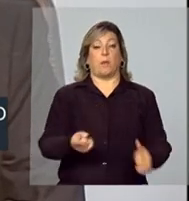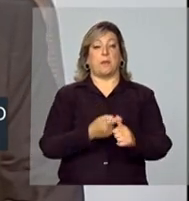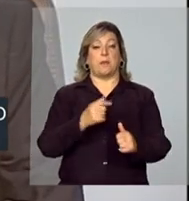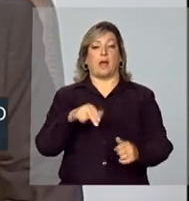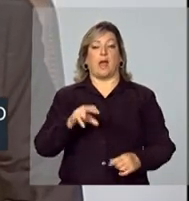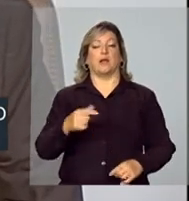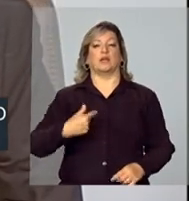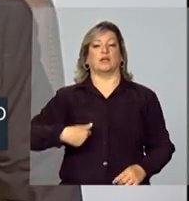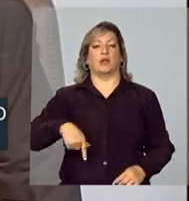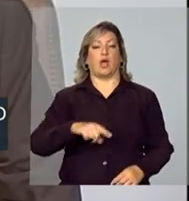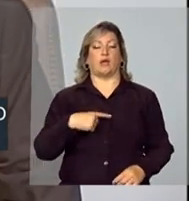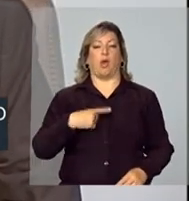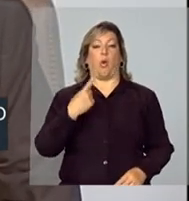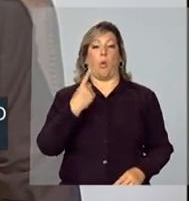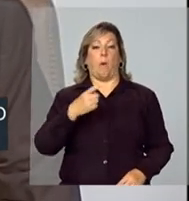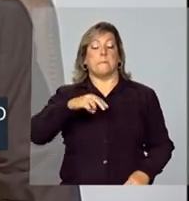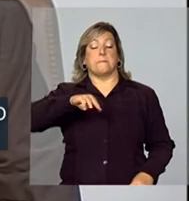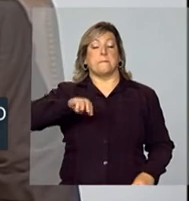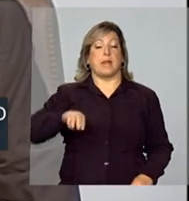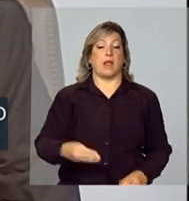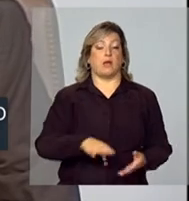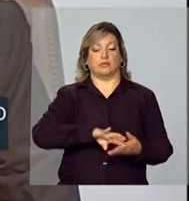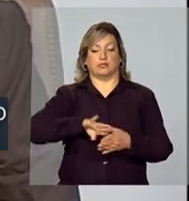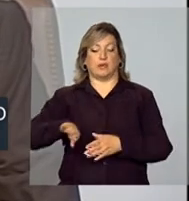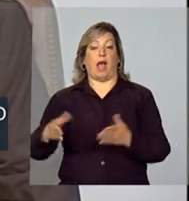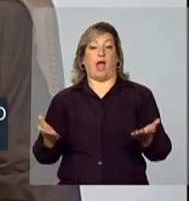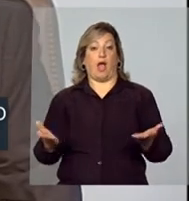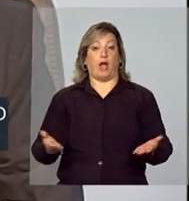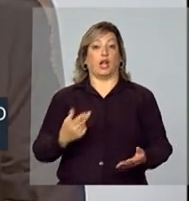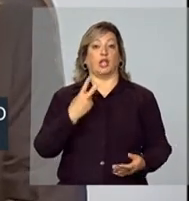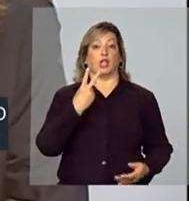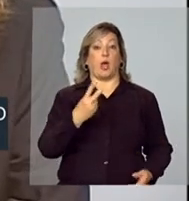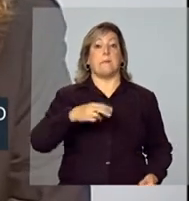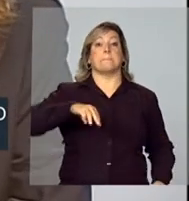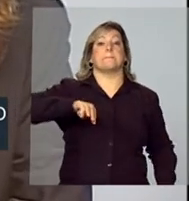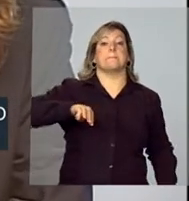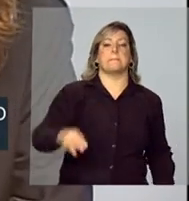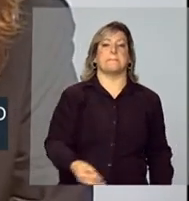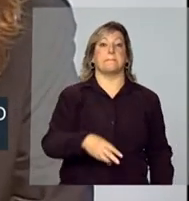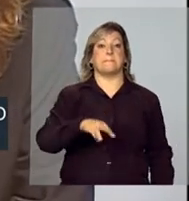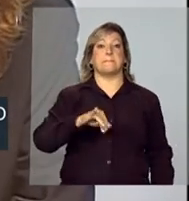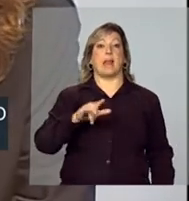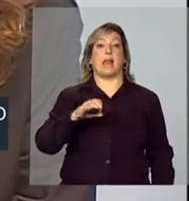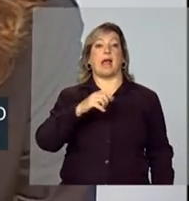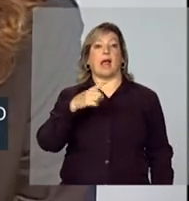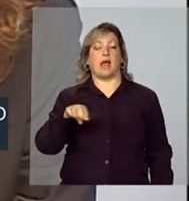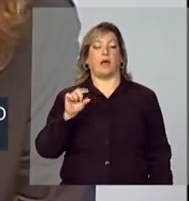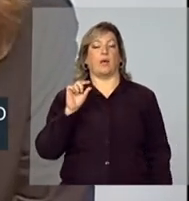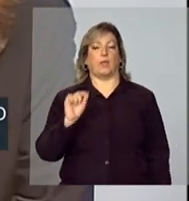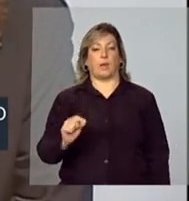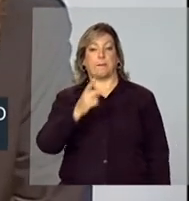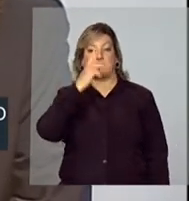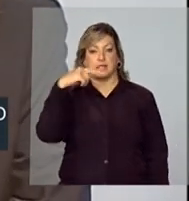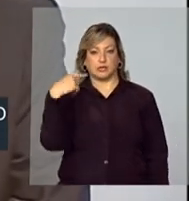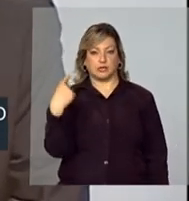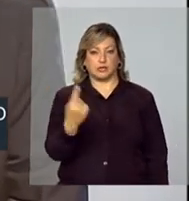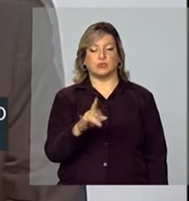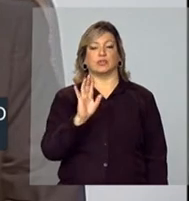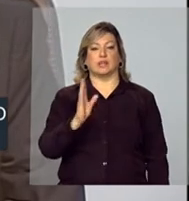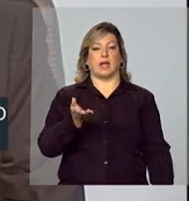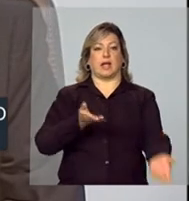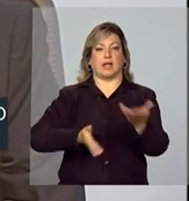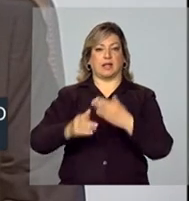saímos da casa de 1 Milhão né chegamos a dois milhões de consumidores já atendidos no